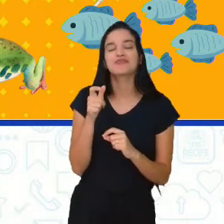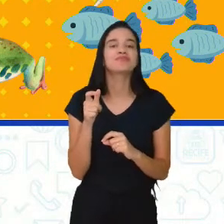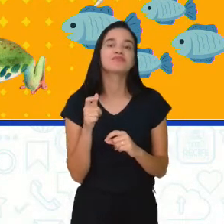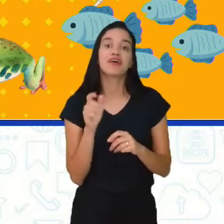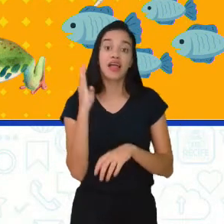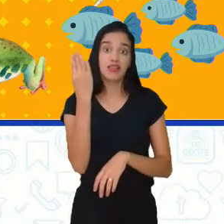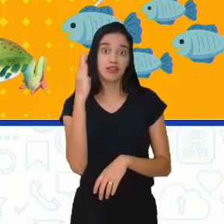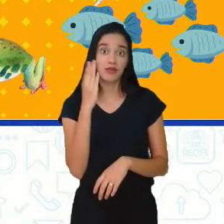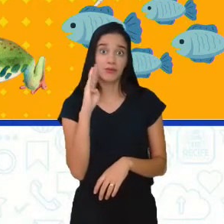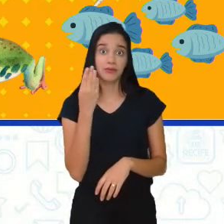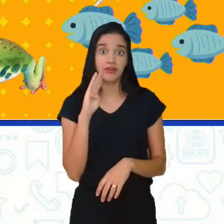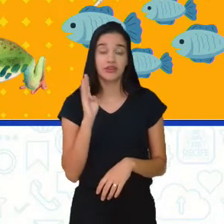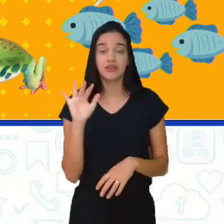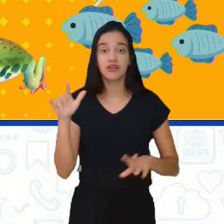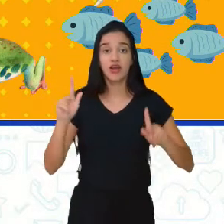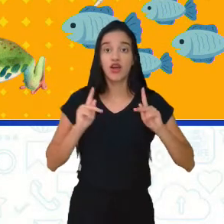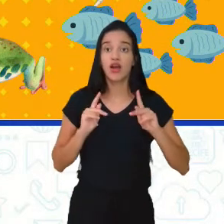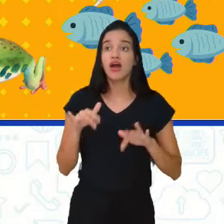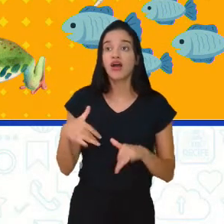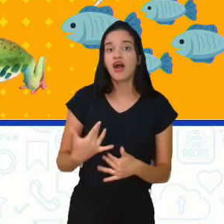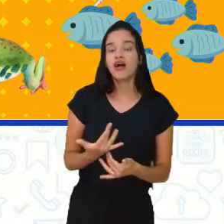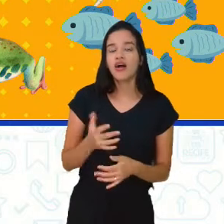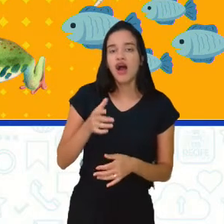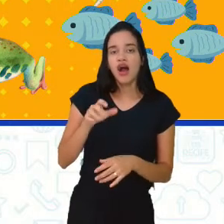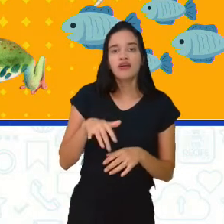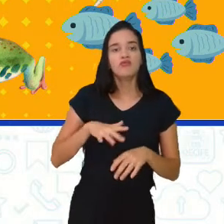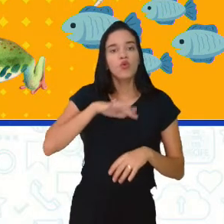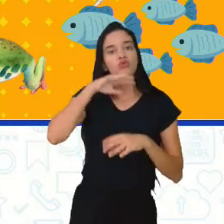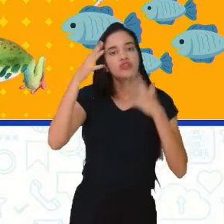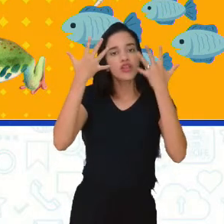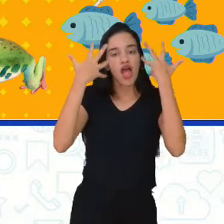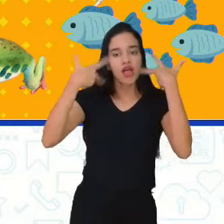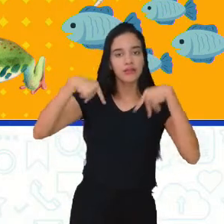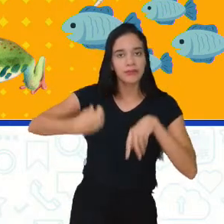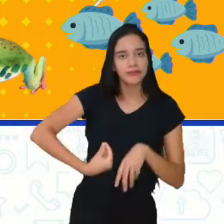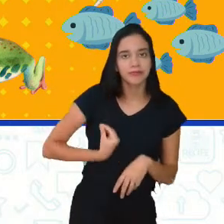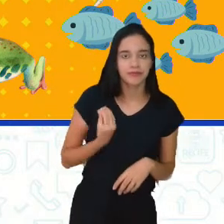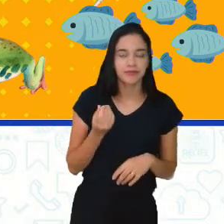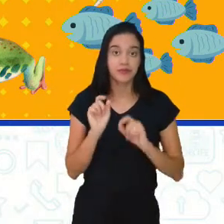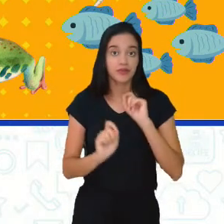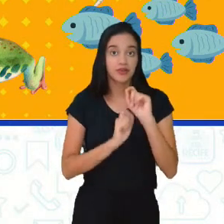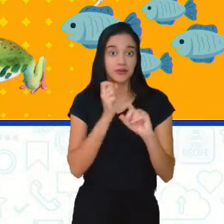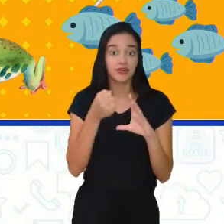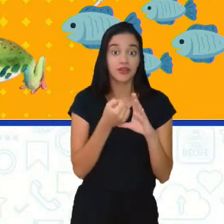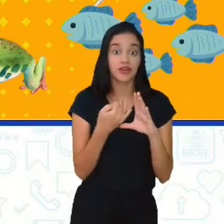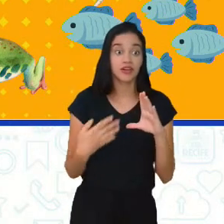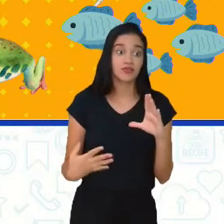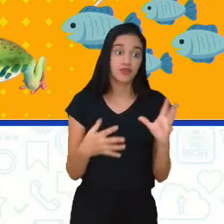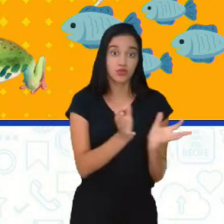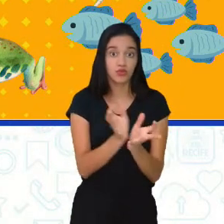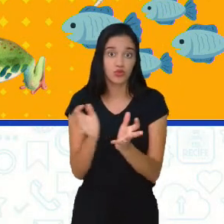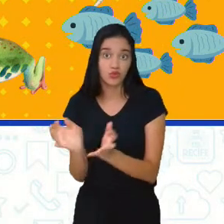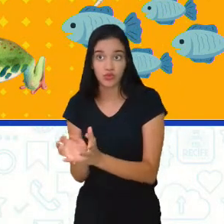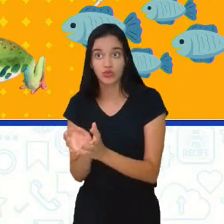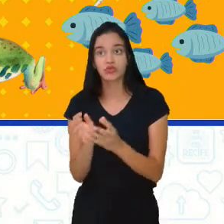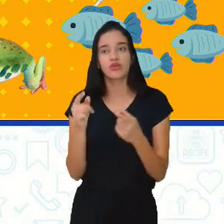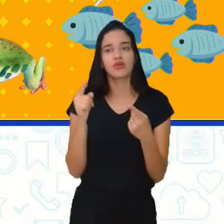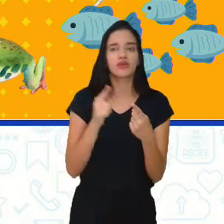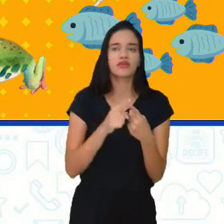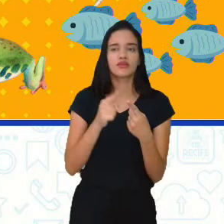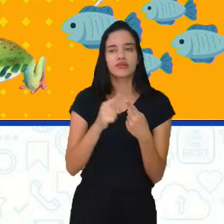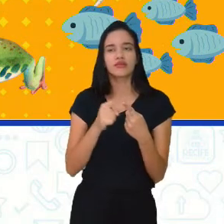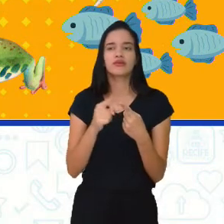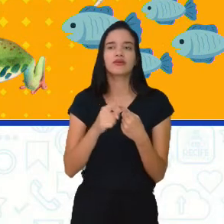biologia, os seres vivos, mais precisamente os animais, são classificados em 2 grupos, homeotérmicos